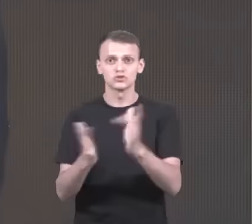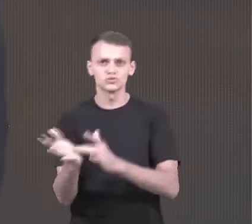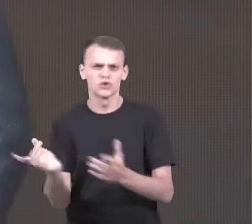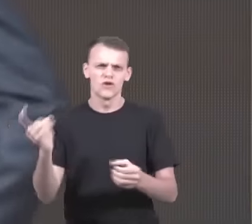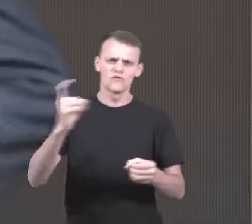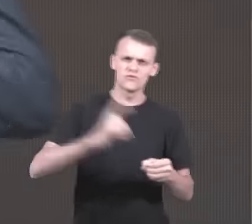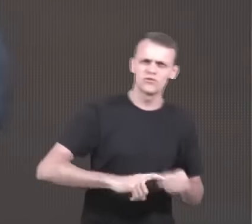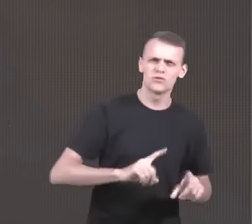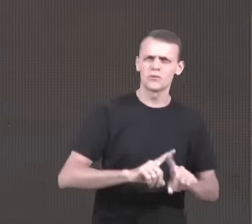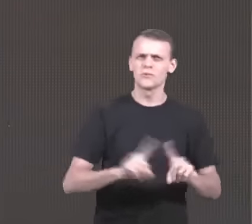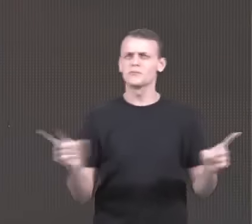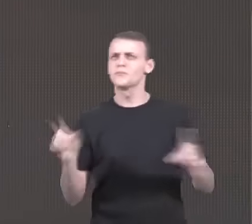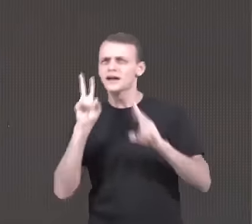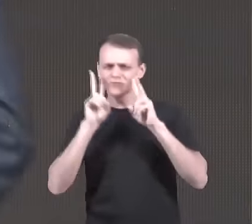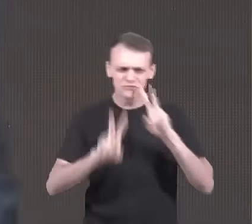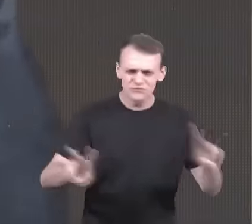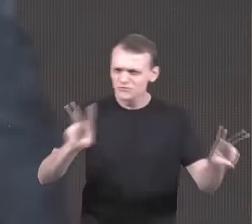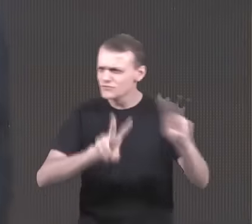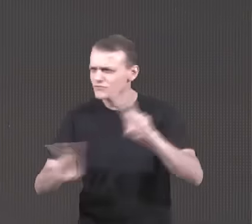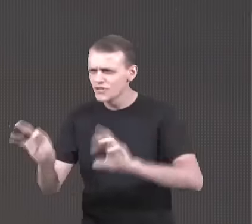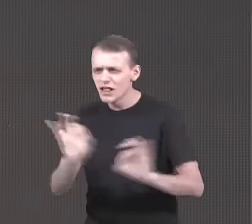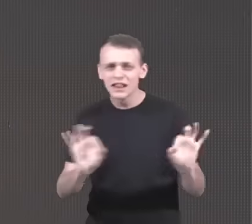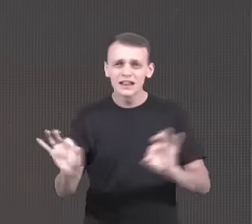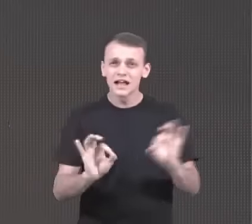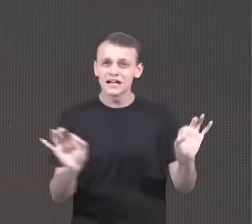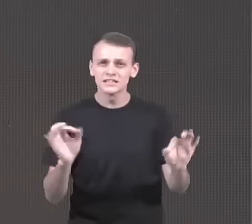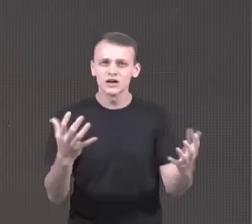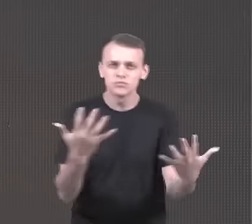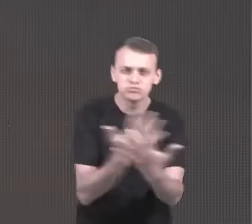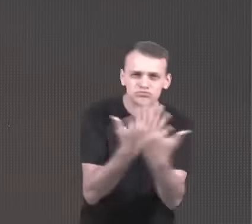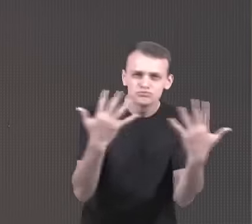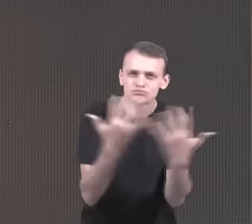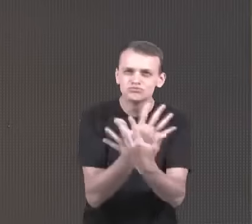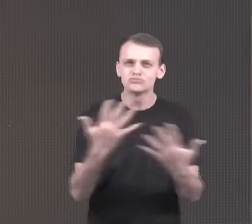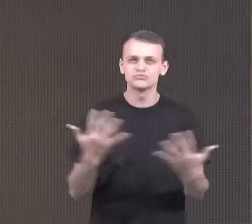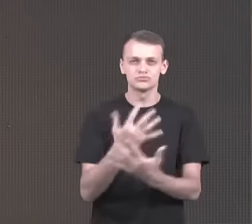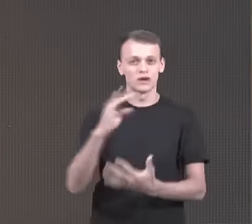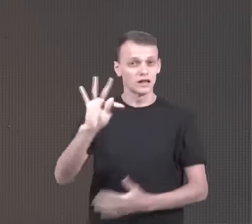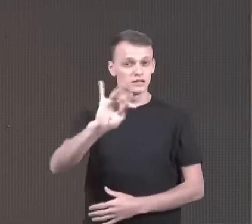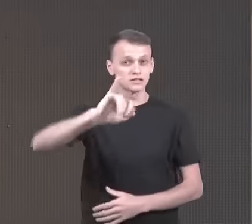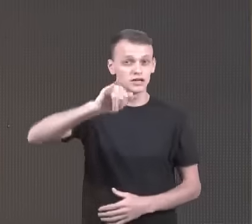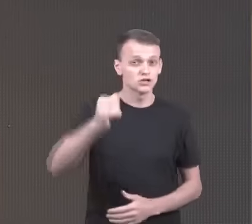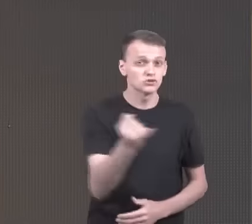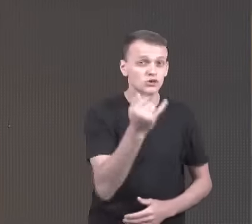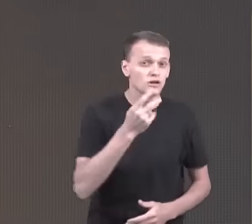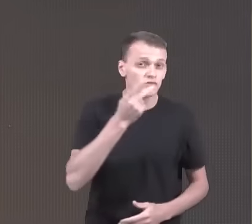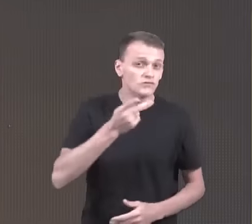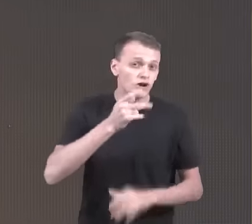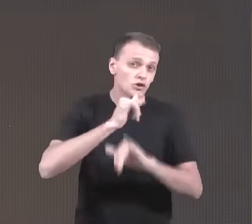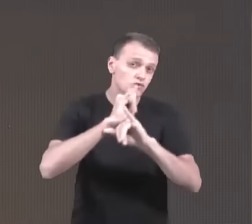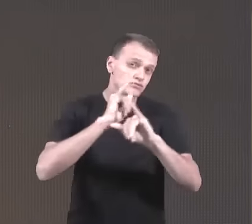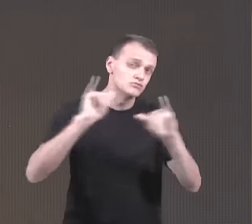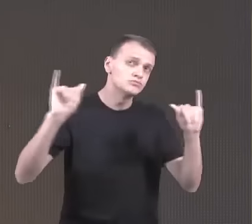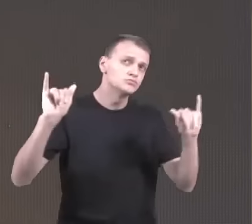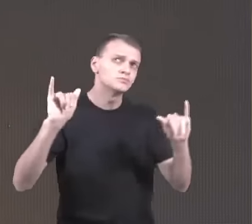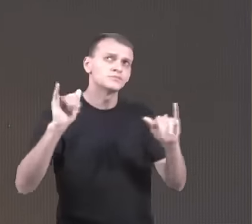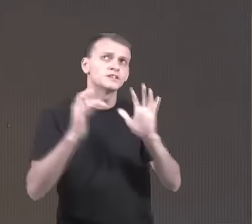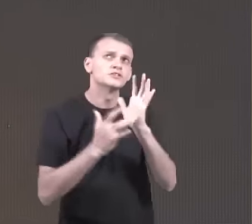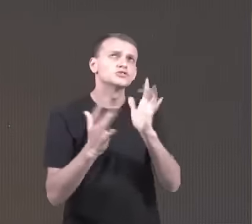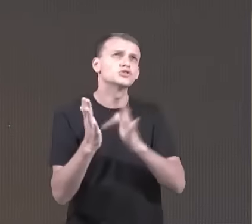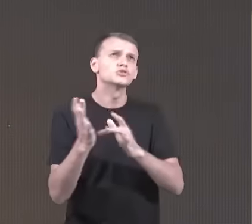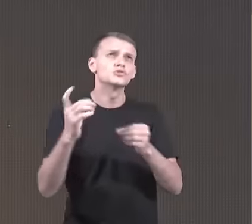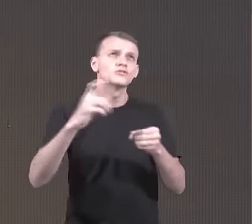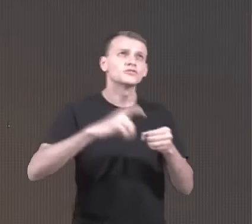Ele disse, Jesus veio invisivelmente. Os Testemunhas de Jeová voltaram a prever que Jesus